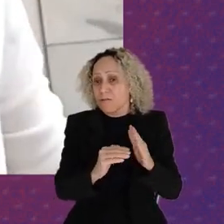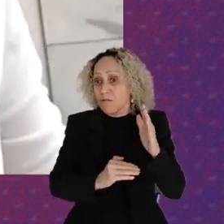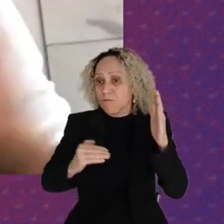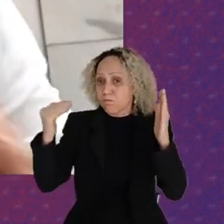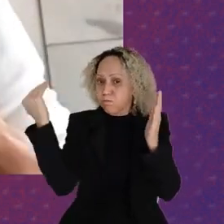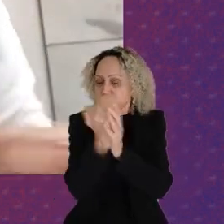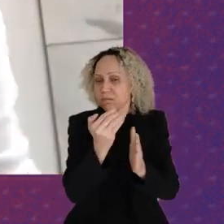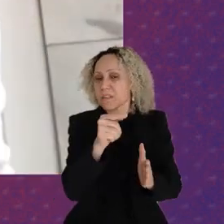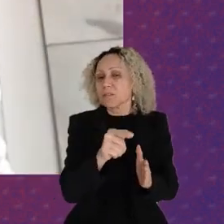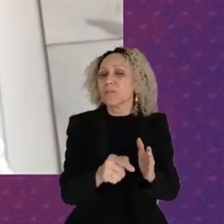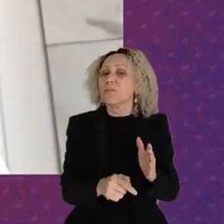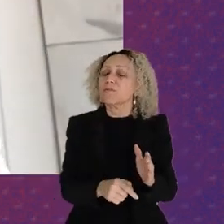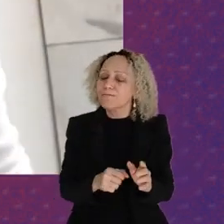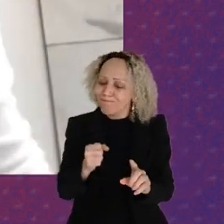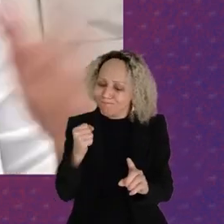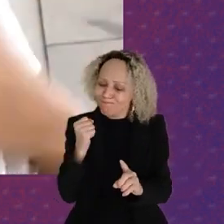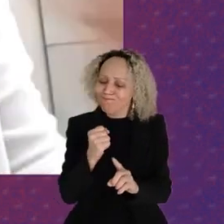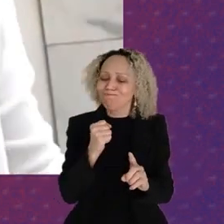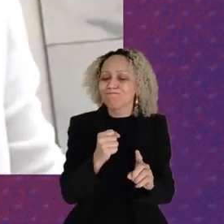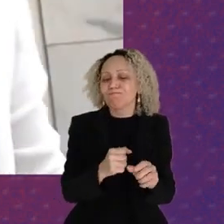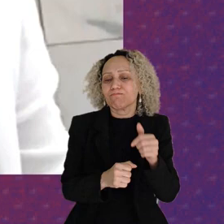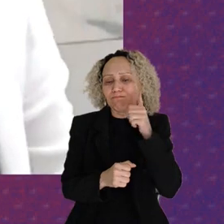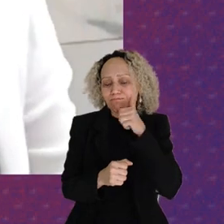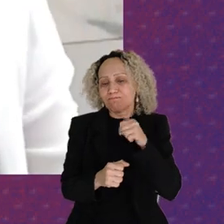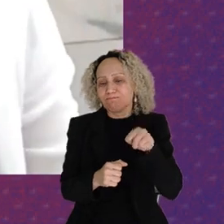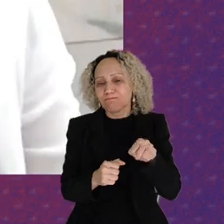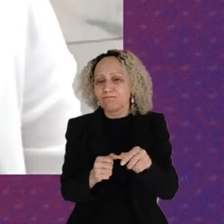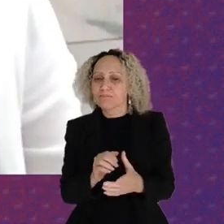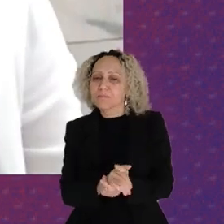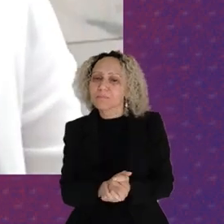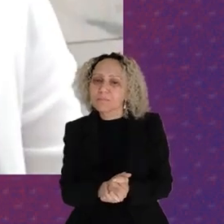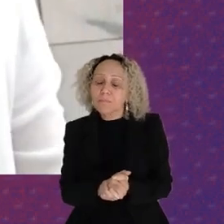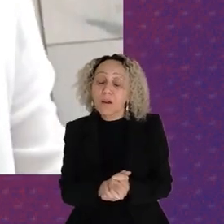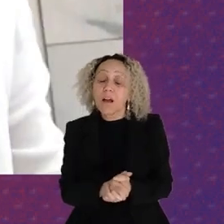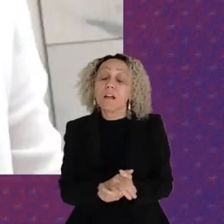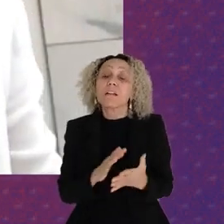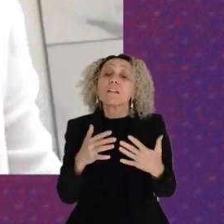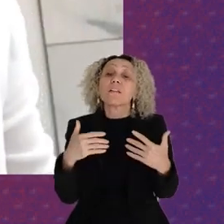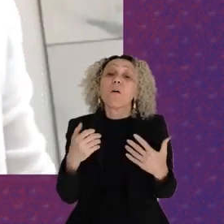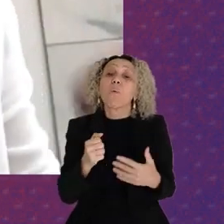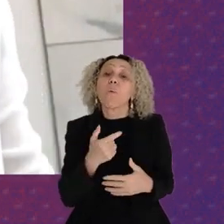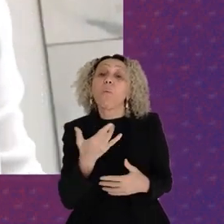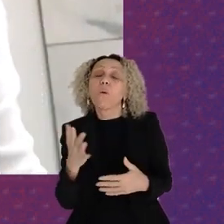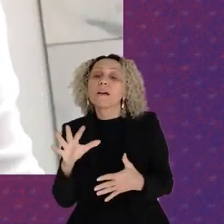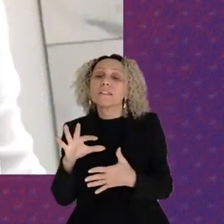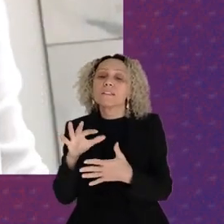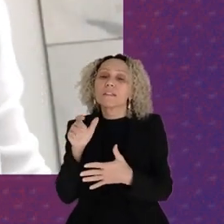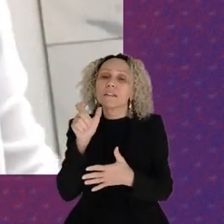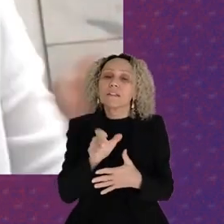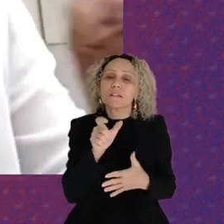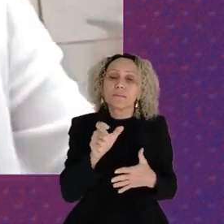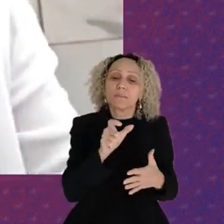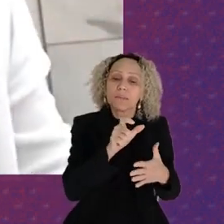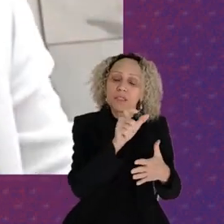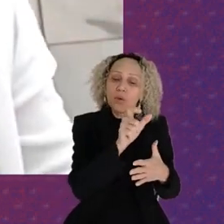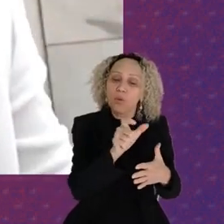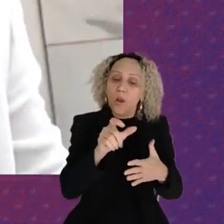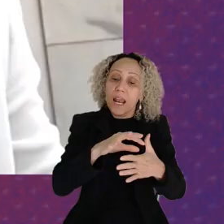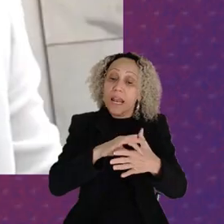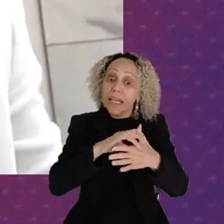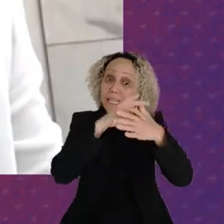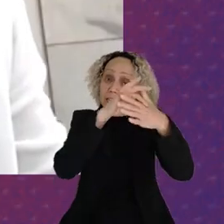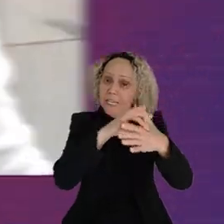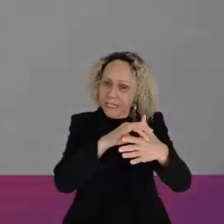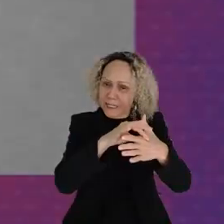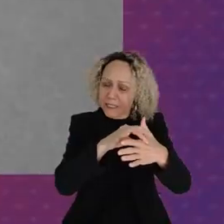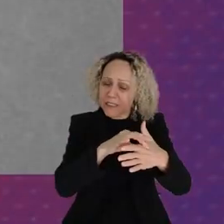feminicídio político, não é diferente. Quantas lideranças a gente viu serem mortas dentro da sua luta